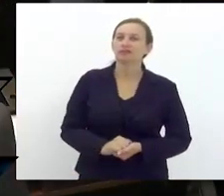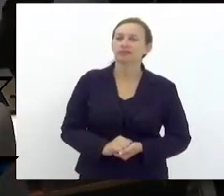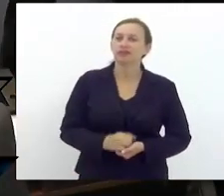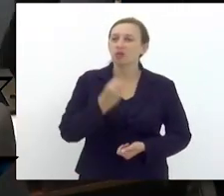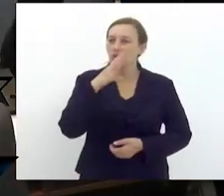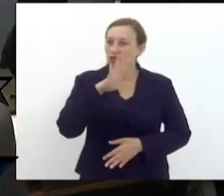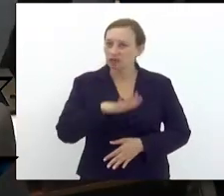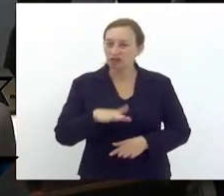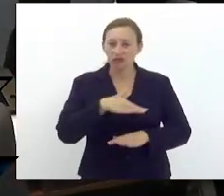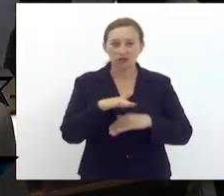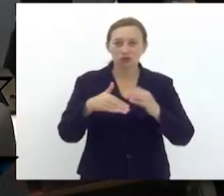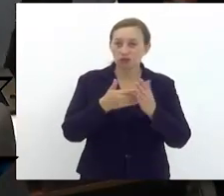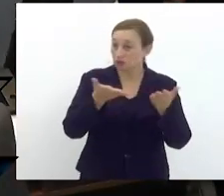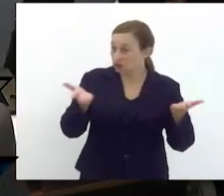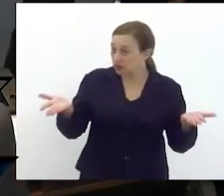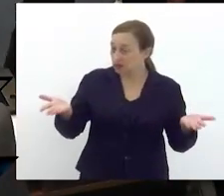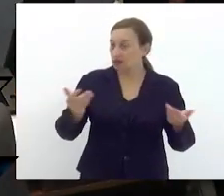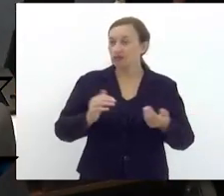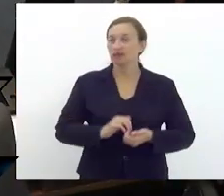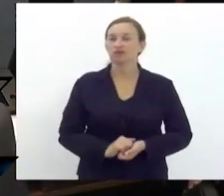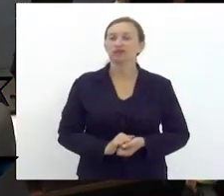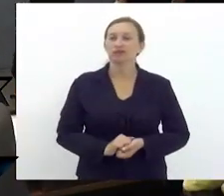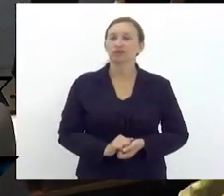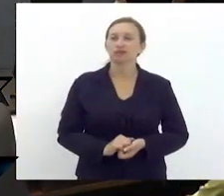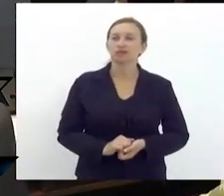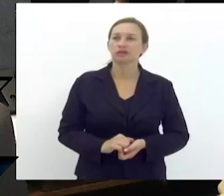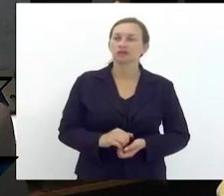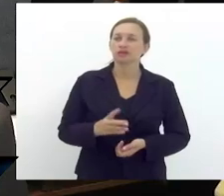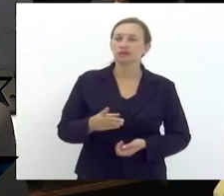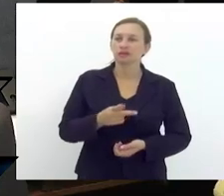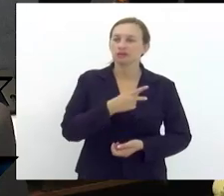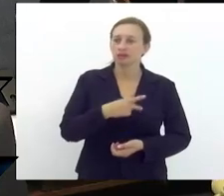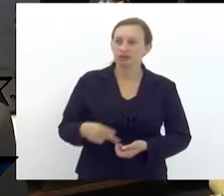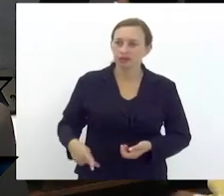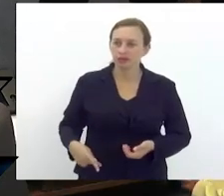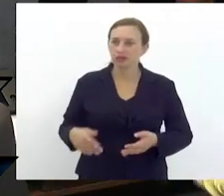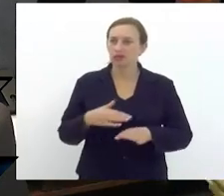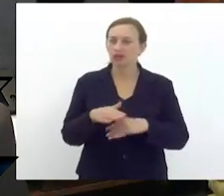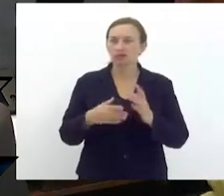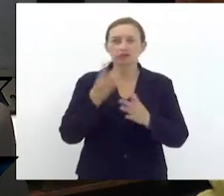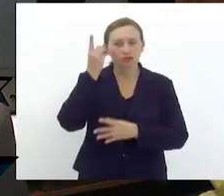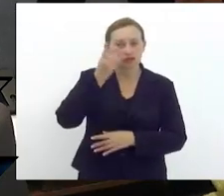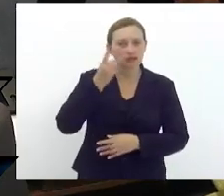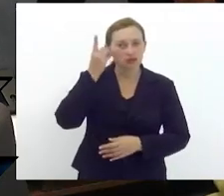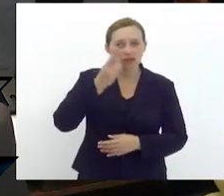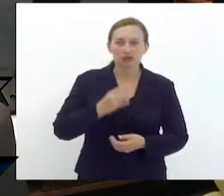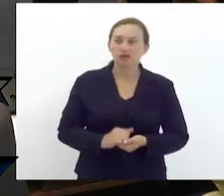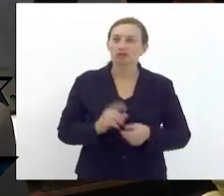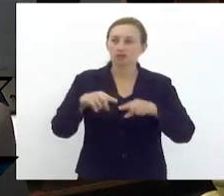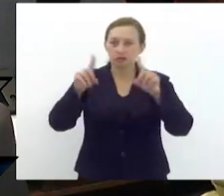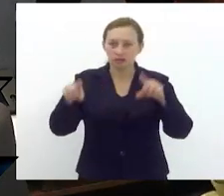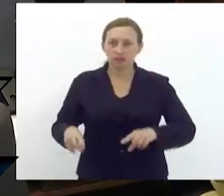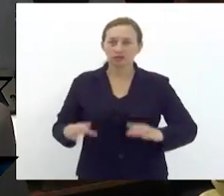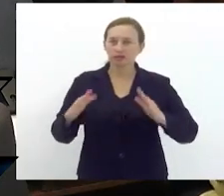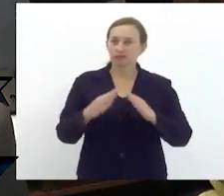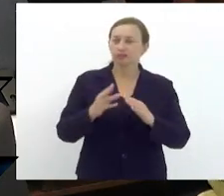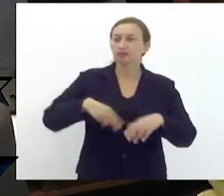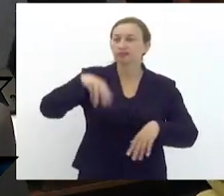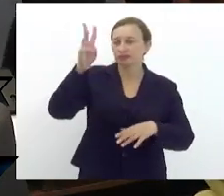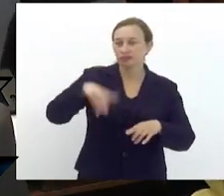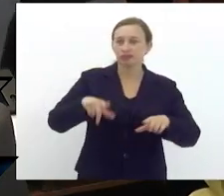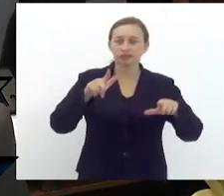uma boa tarde a todos presentes nome presidente todos os deputados aos servidores dessa casa que nos